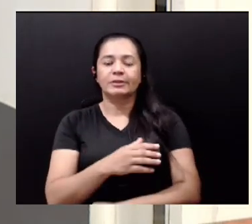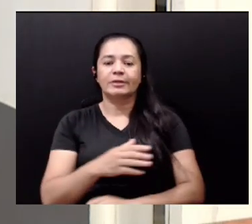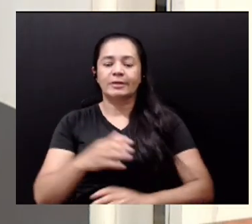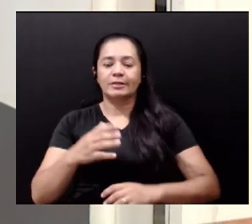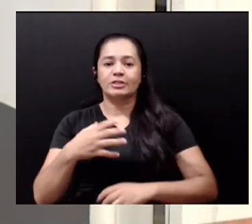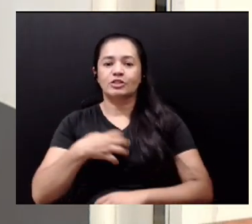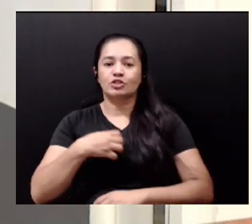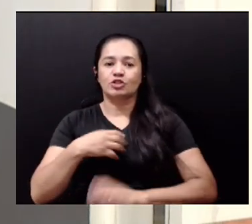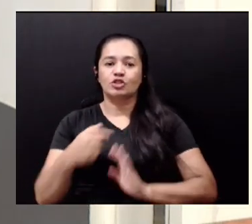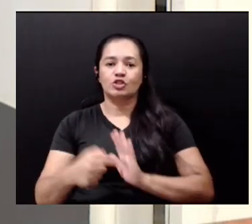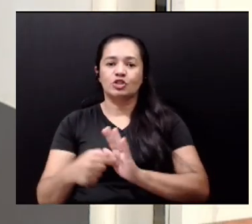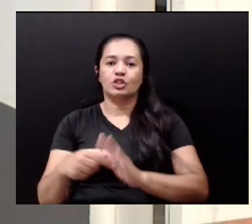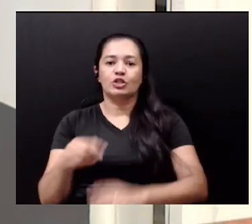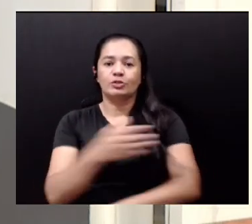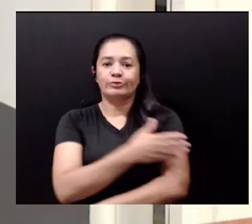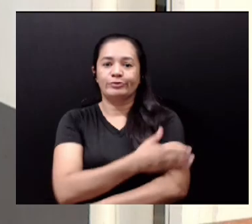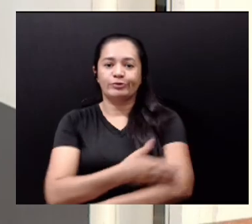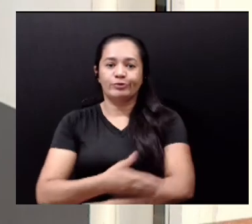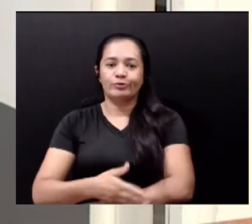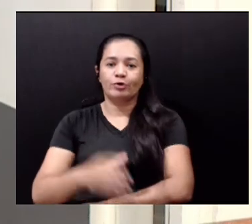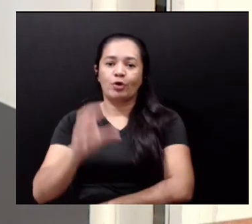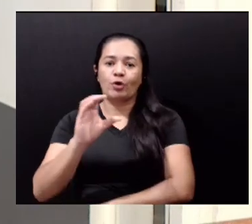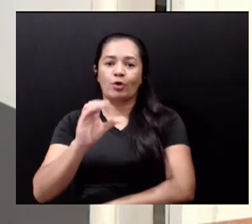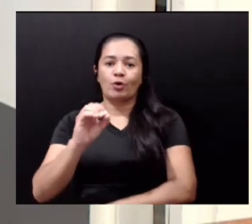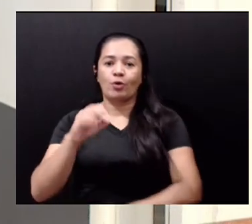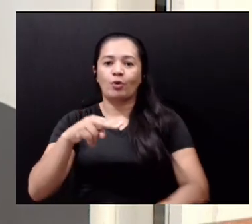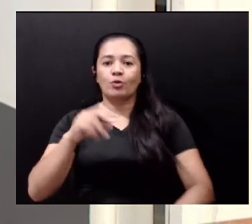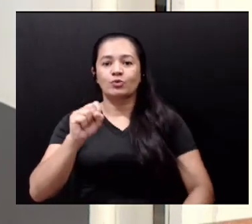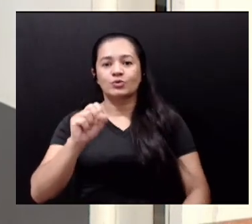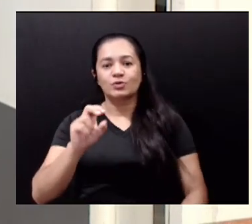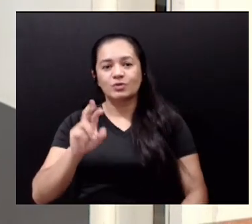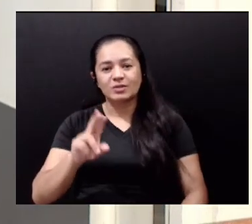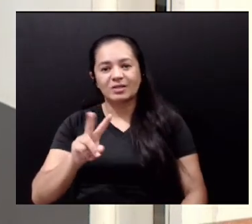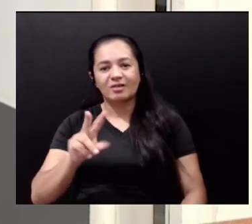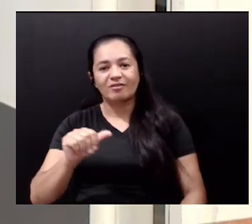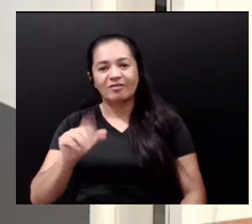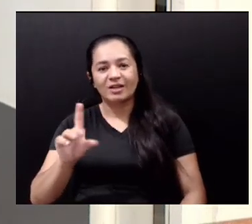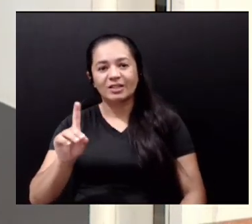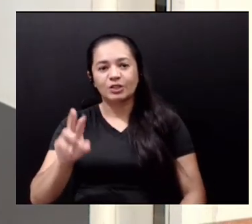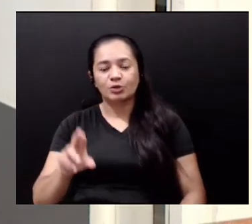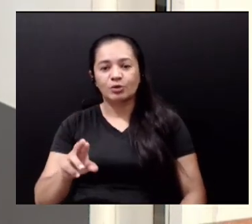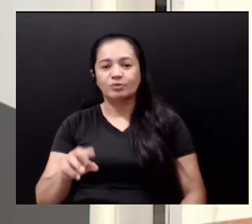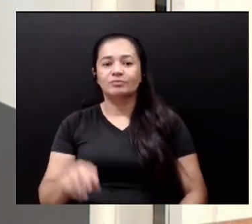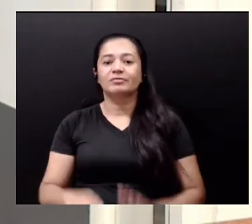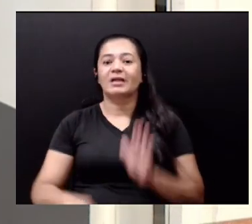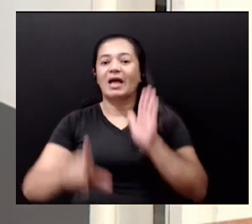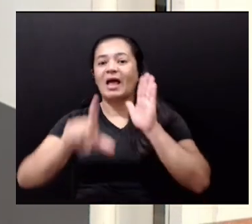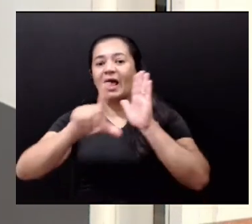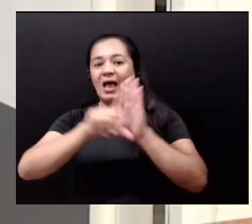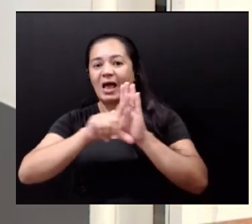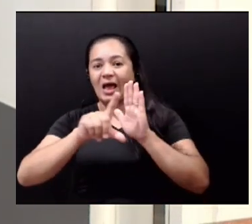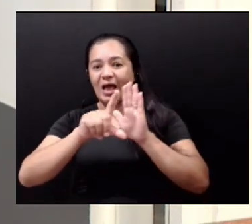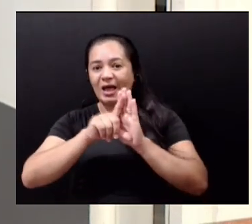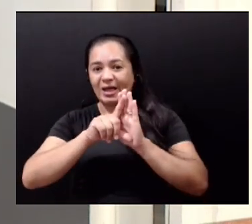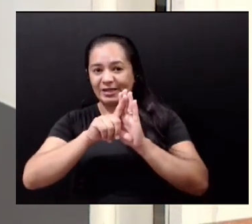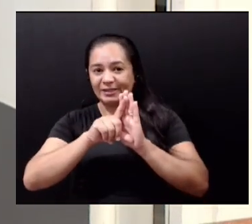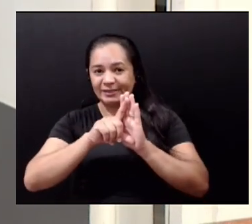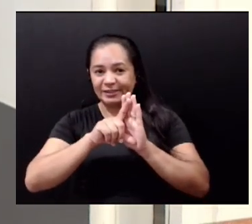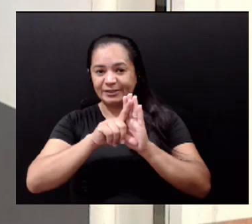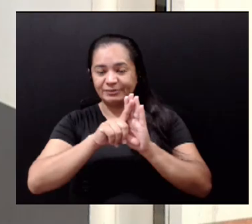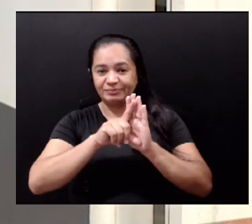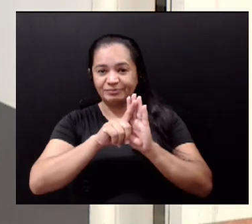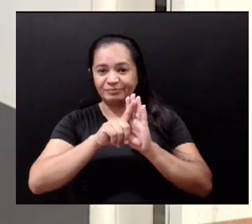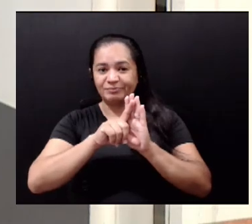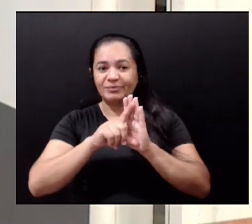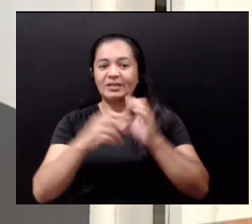em 2018, então, está escrito na Lei Maria da Penha, né, tem um eixo que fala sobre prevenção e o papel da educação